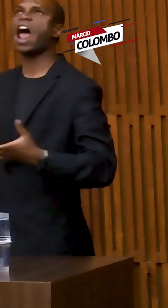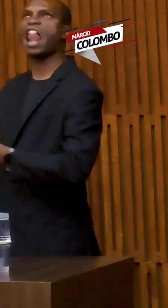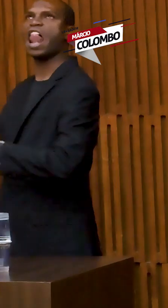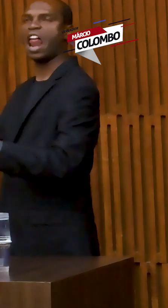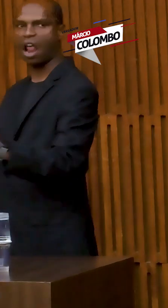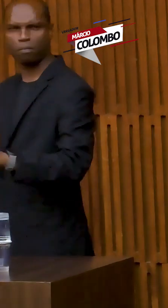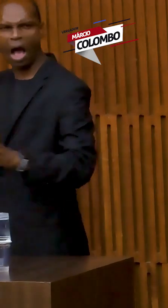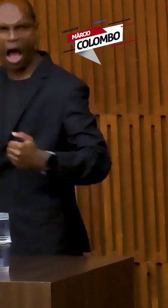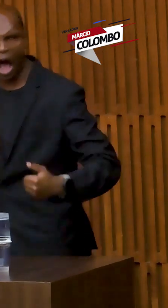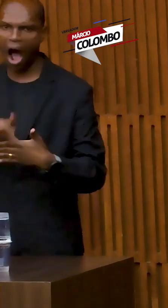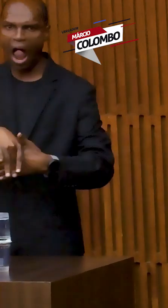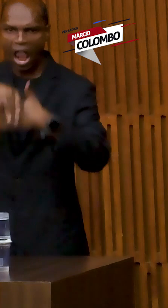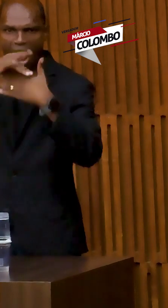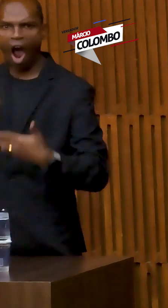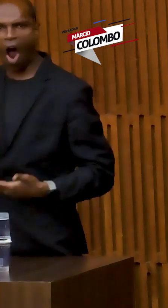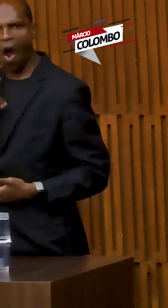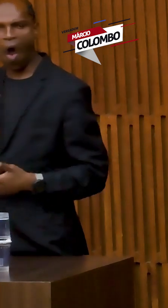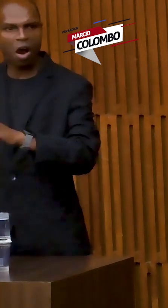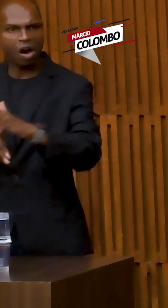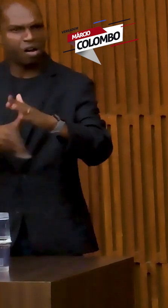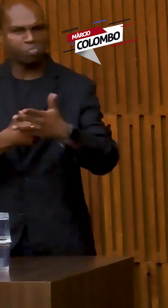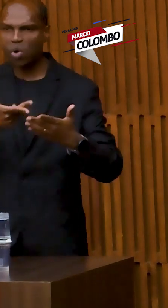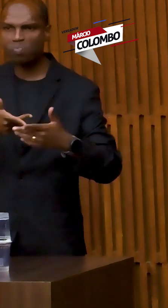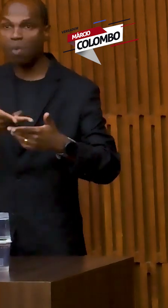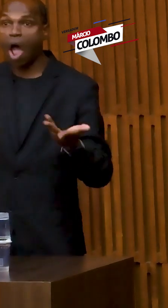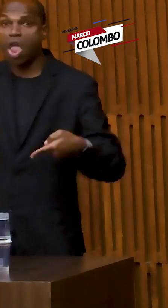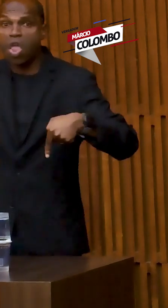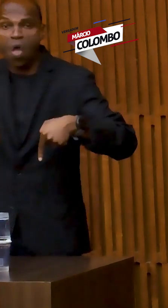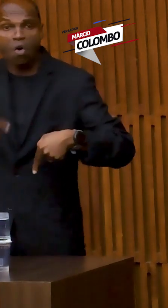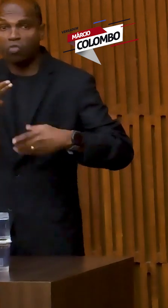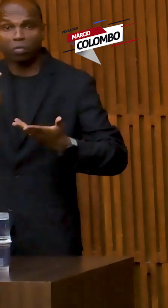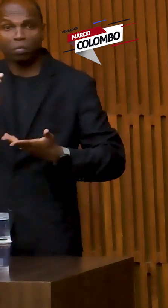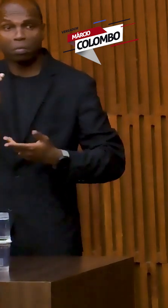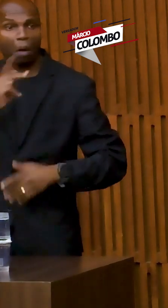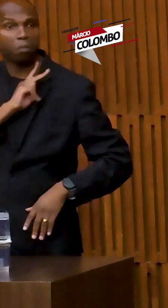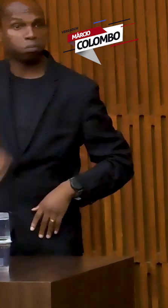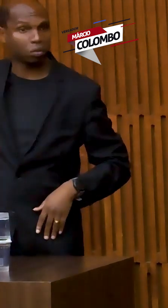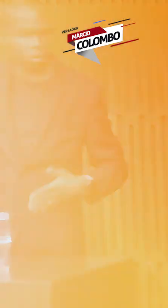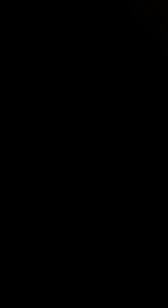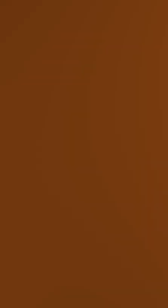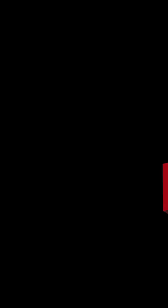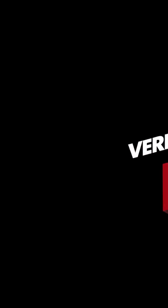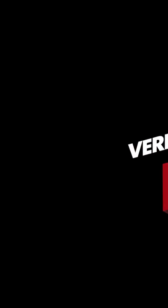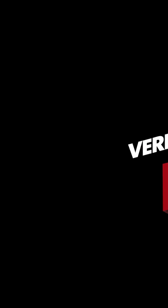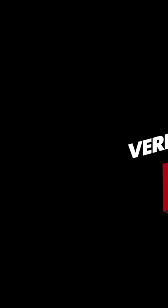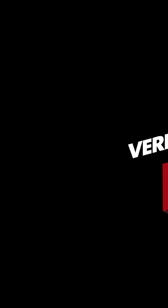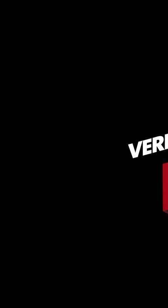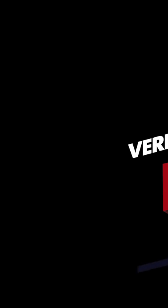mundo é o cúmulo da hipocrisia. E ele sorri e defende. Essa é a hipocrisia. Esse é o pessoalista Ricardo Alvarez.